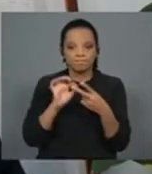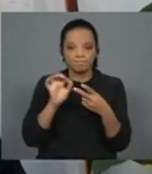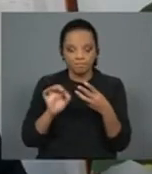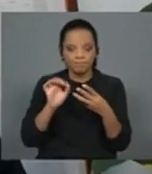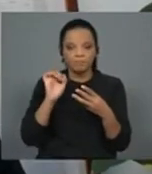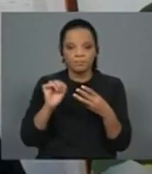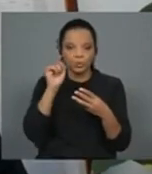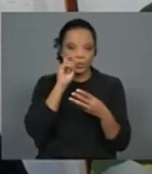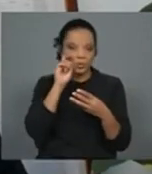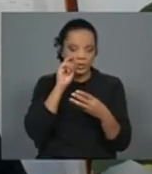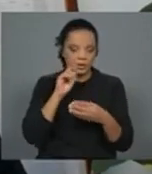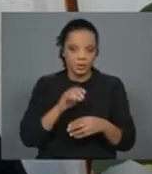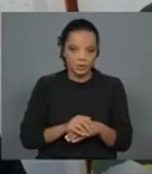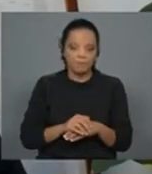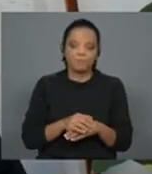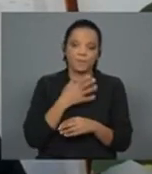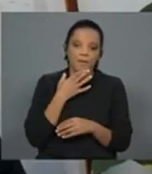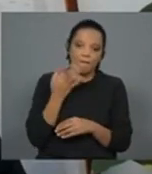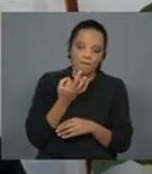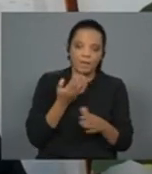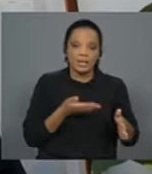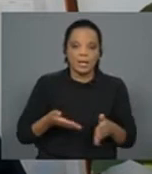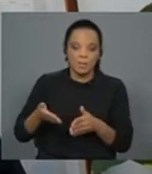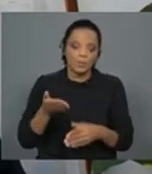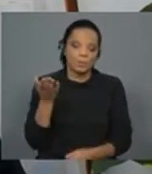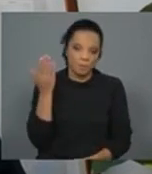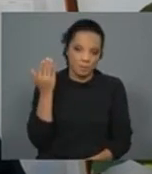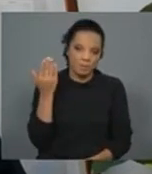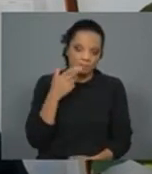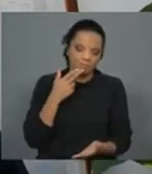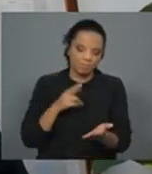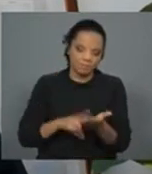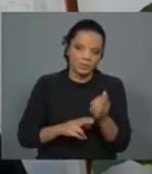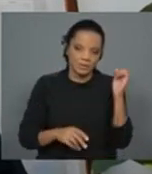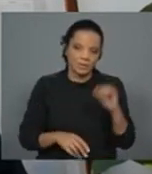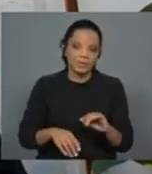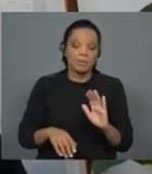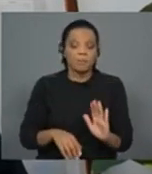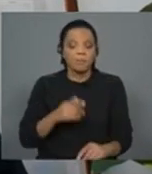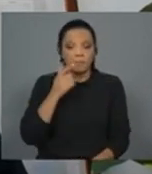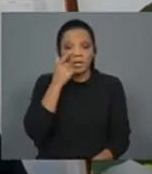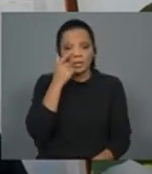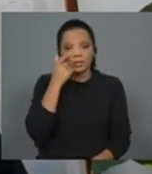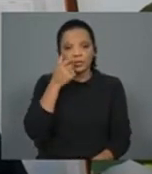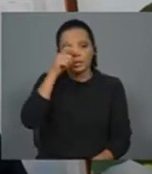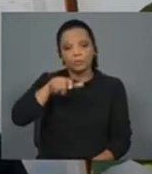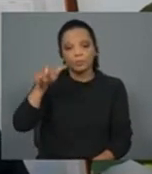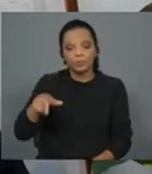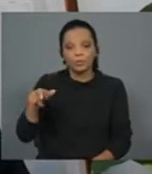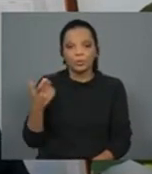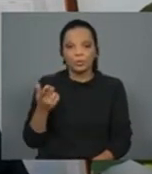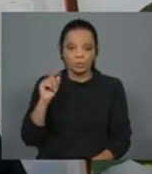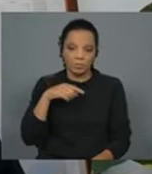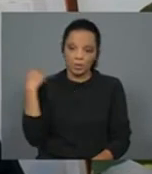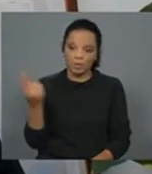segurança. Temos de facto ainda um caminho longo a percorrer, é verdade, mas cada vez mais os cidadãos estão, e todos